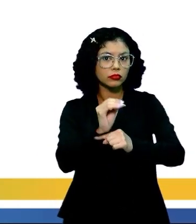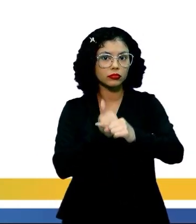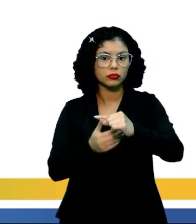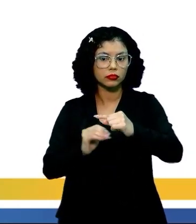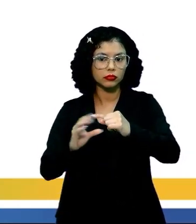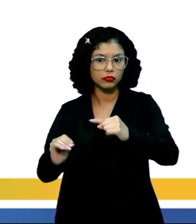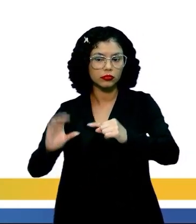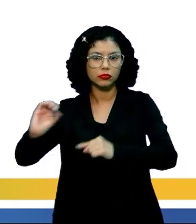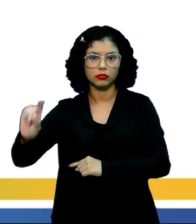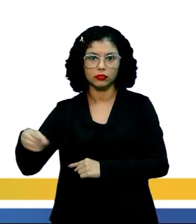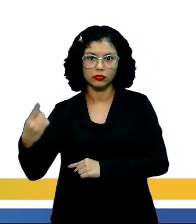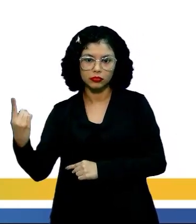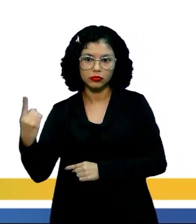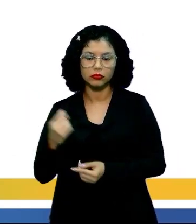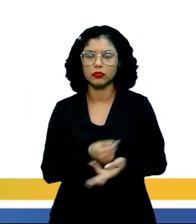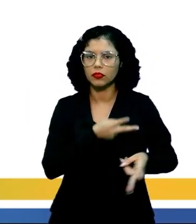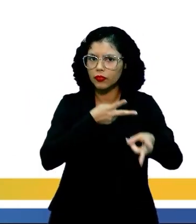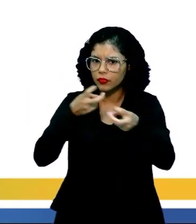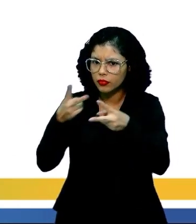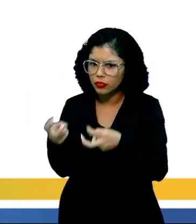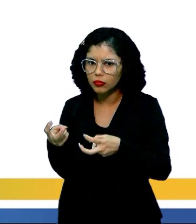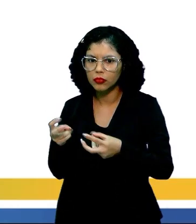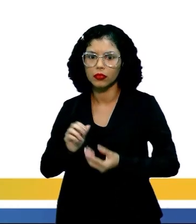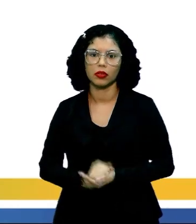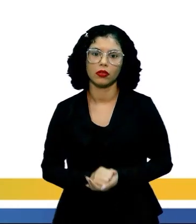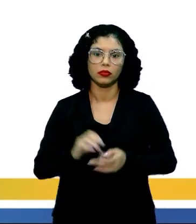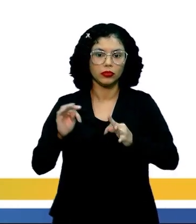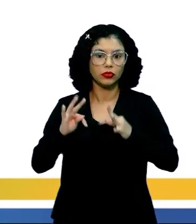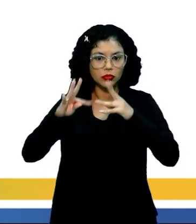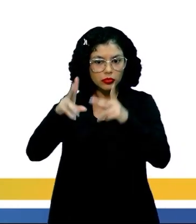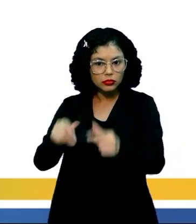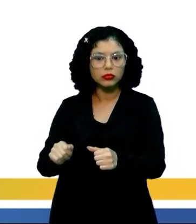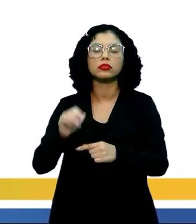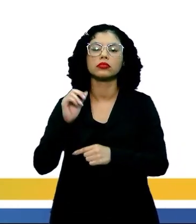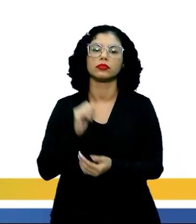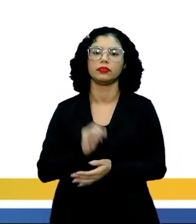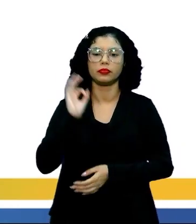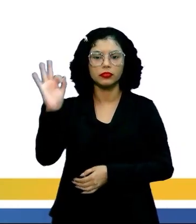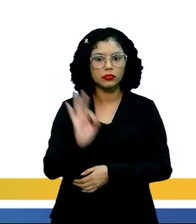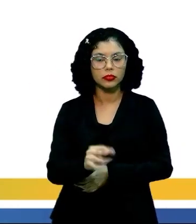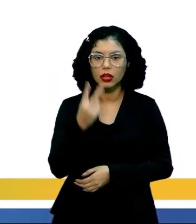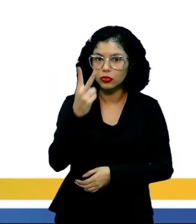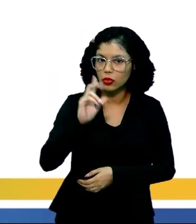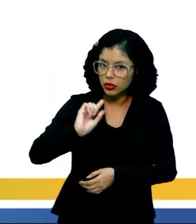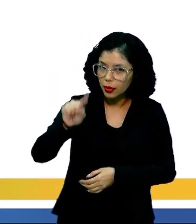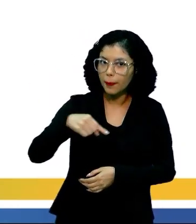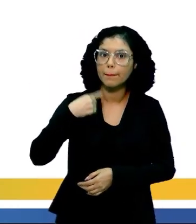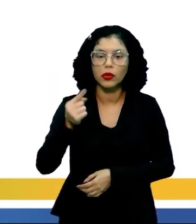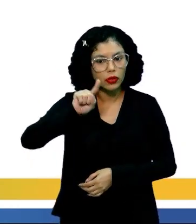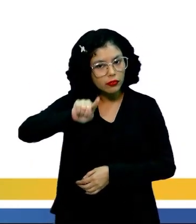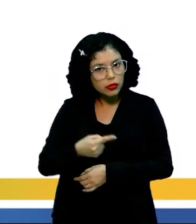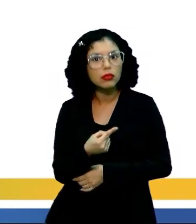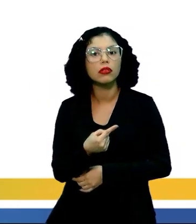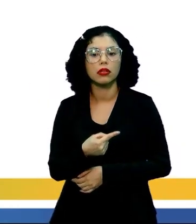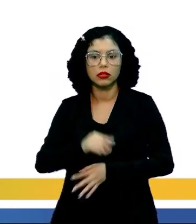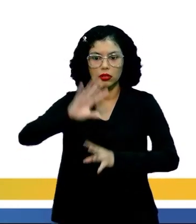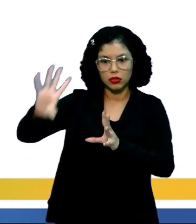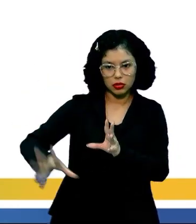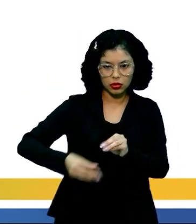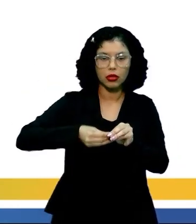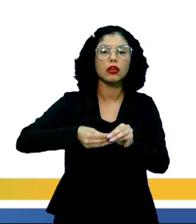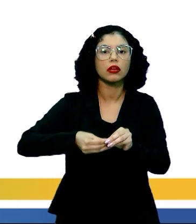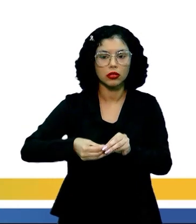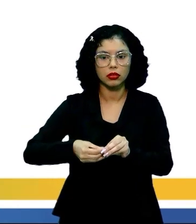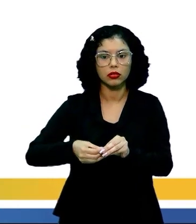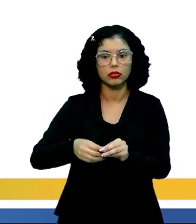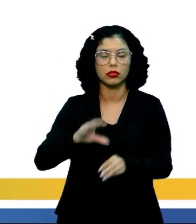100, 0,1. Uma observação aqui, tá? Toda porcentagem tem que ter duas casas após a vírgula. Então, você completa com